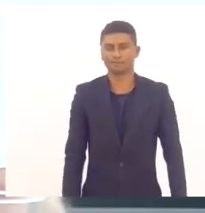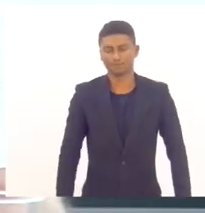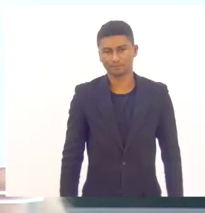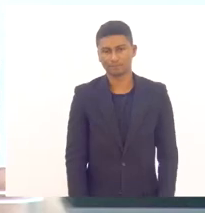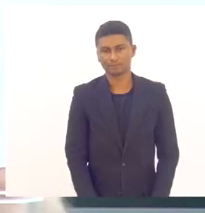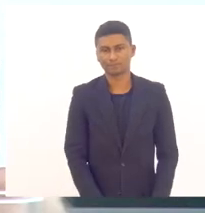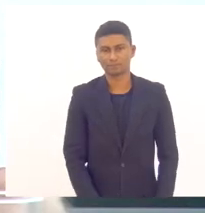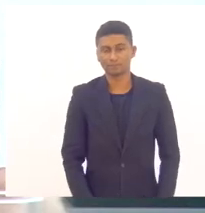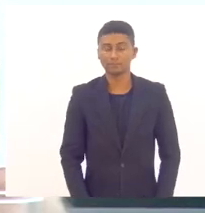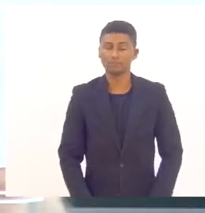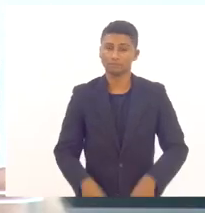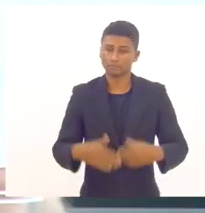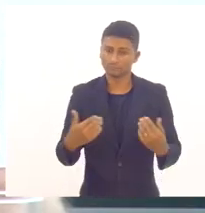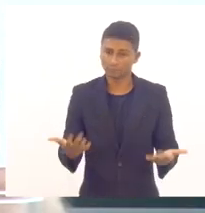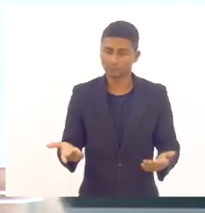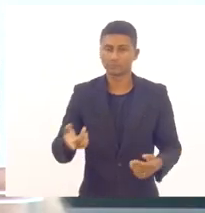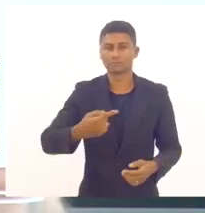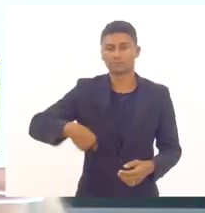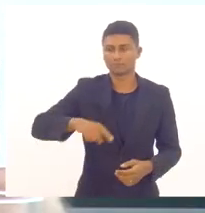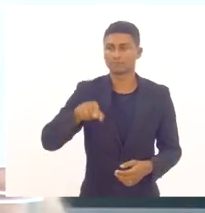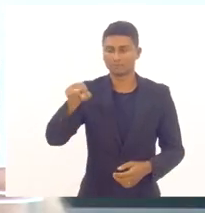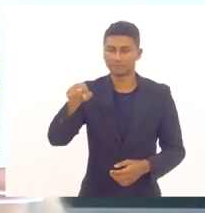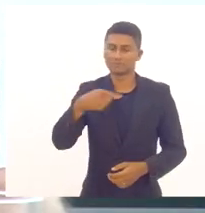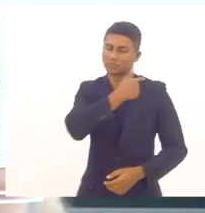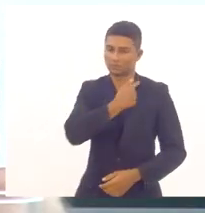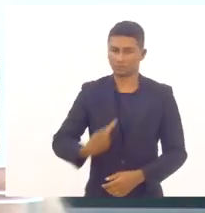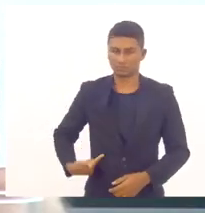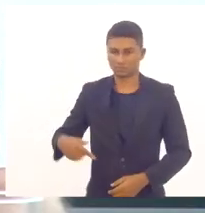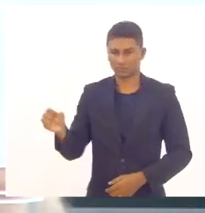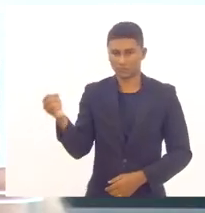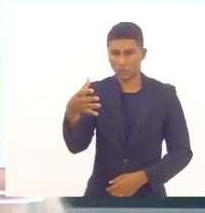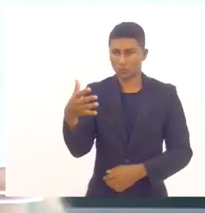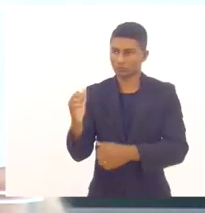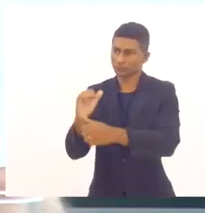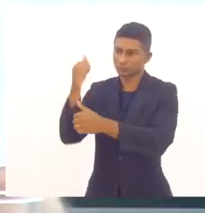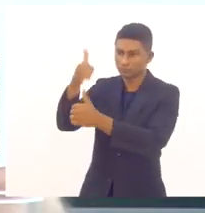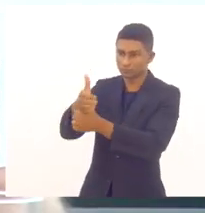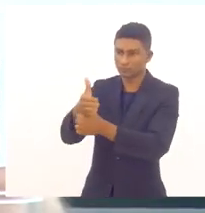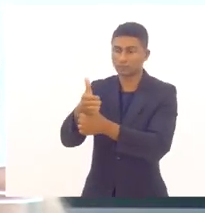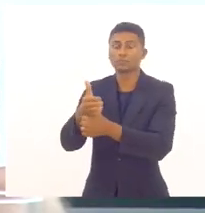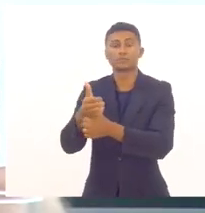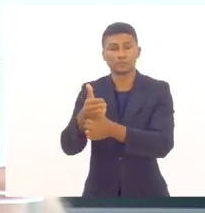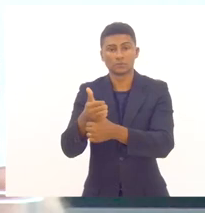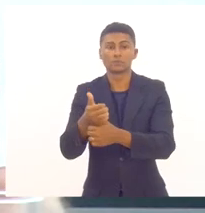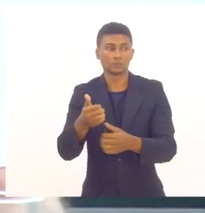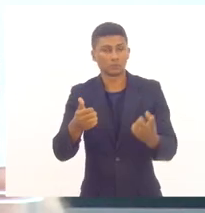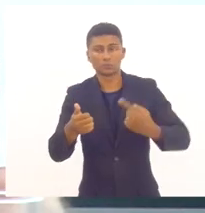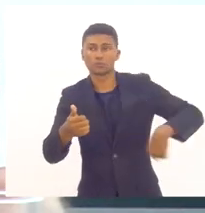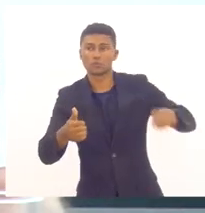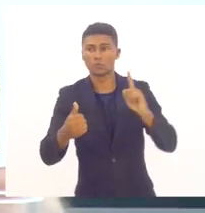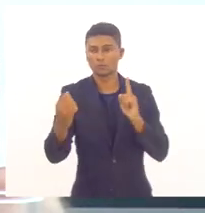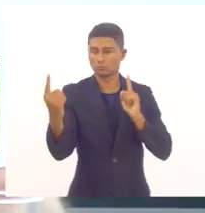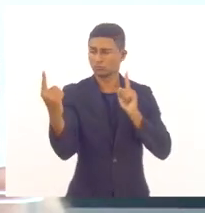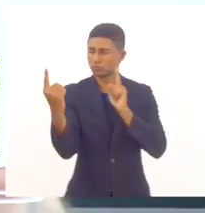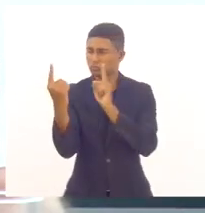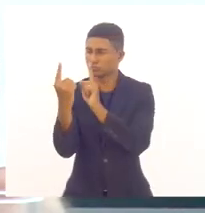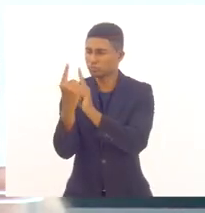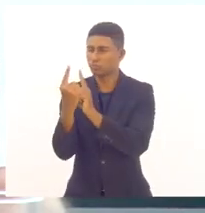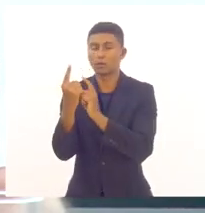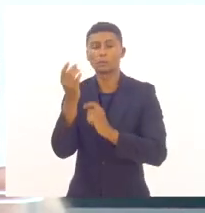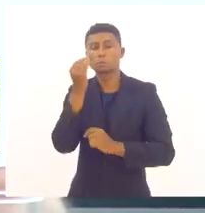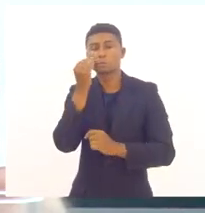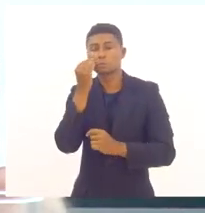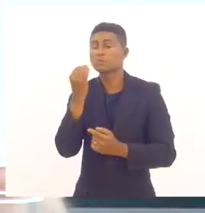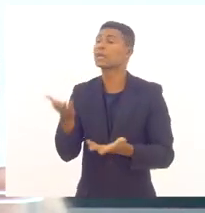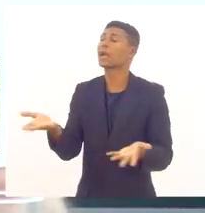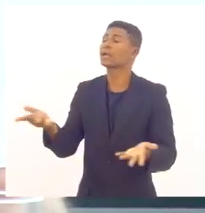E aí nós, quando o novo governador entra no lugar, a gente vai procurar o governador para cobrar